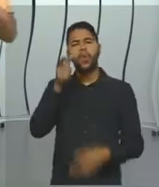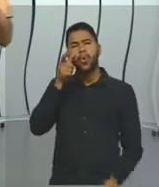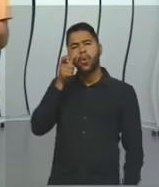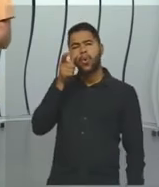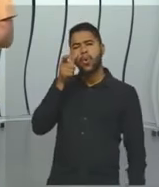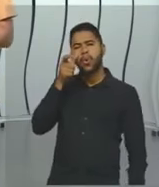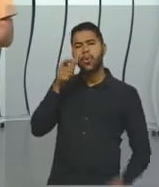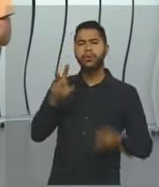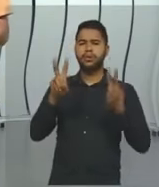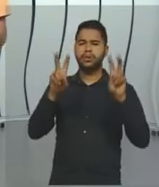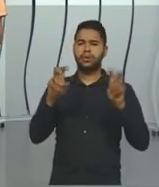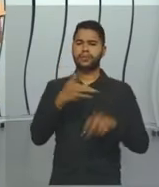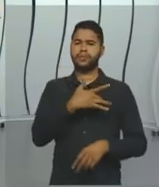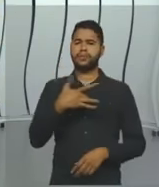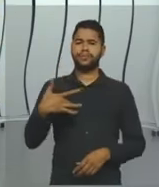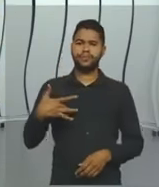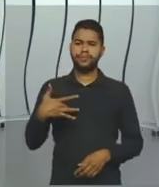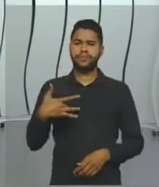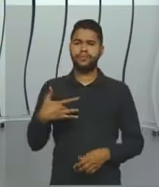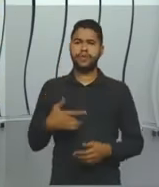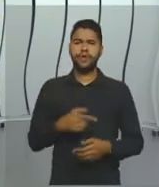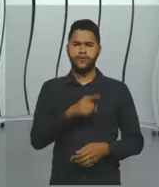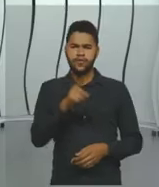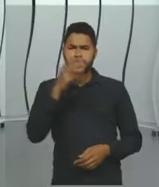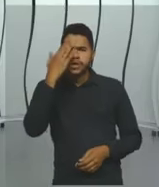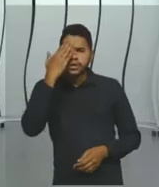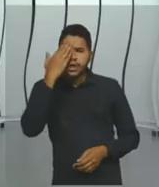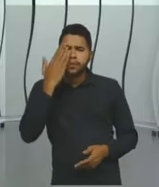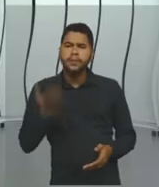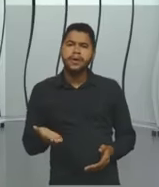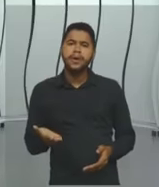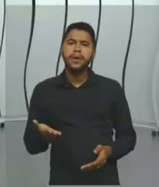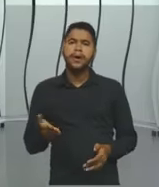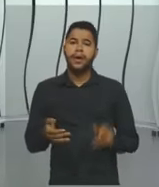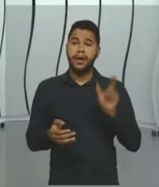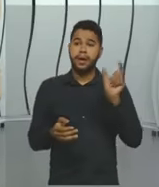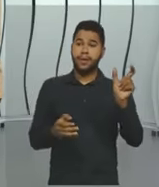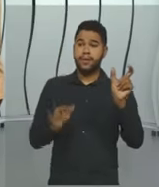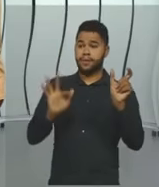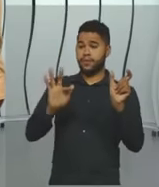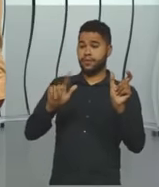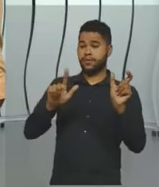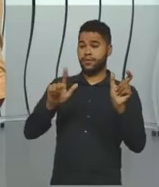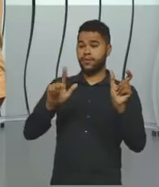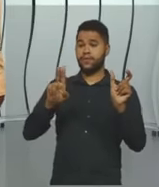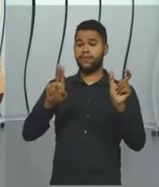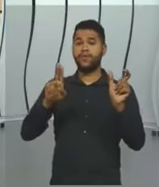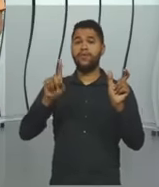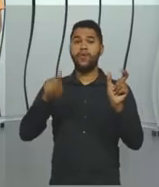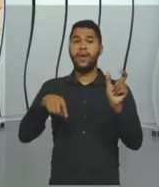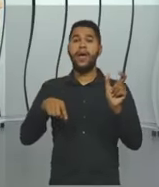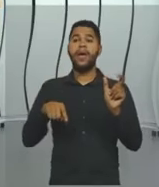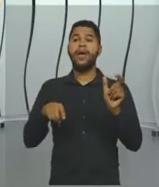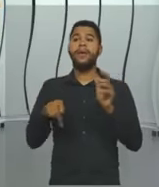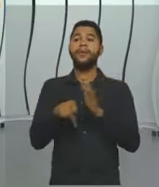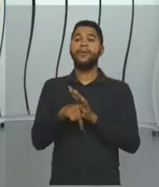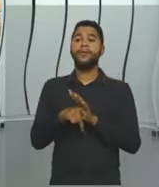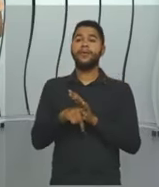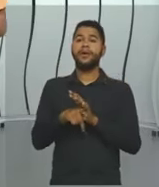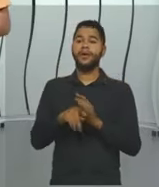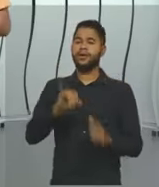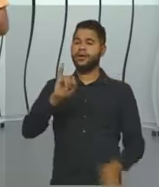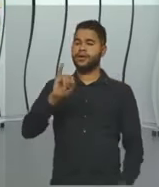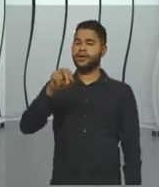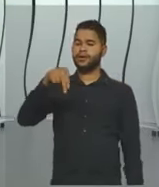sobre saúde. Did you know? Você sabia? A palavra flu, gripe, vem do nome do vírus